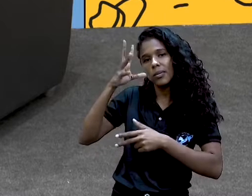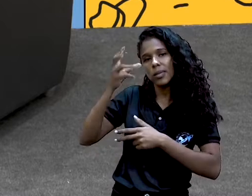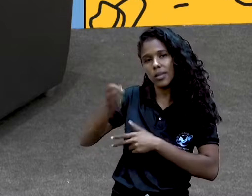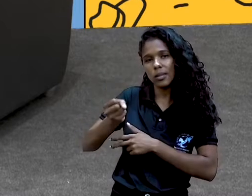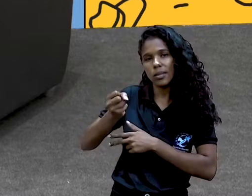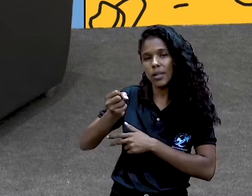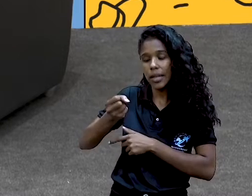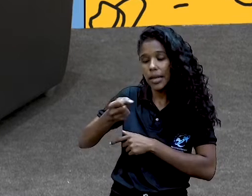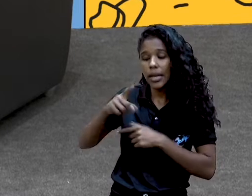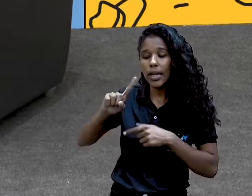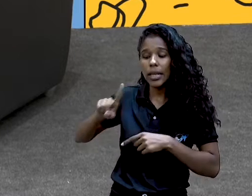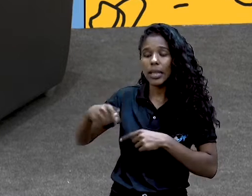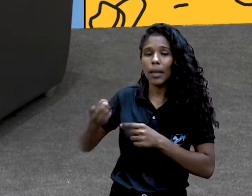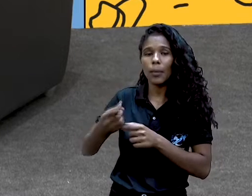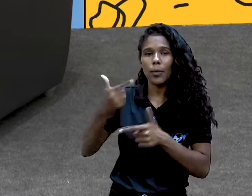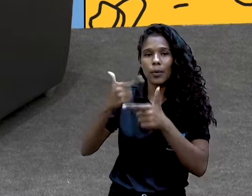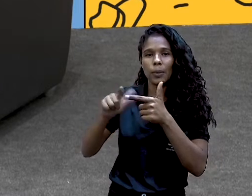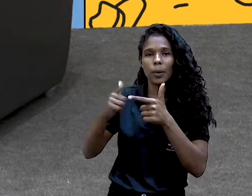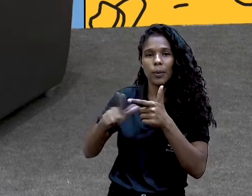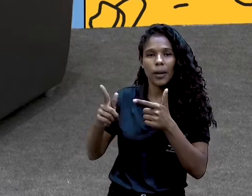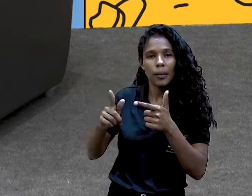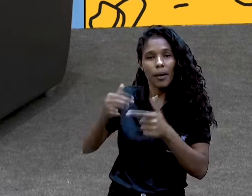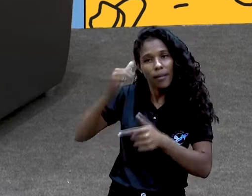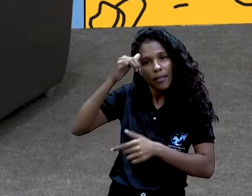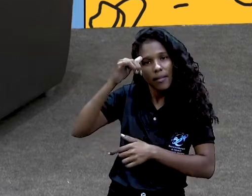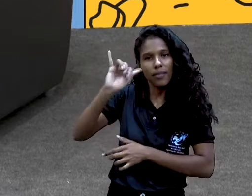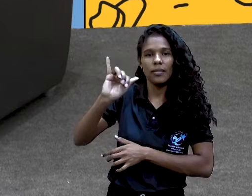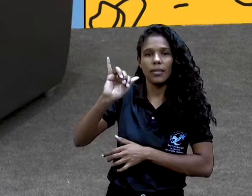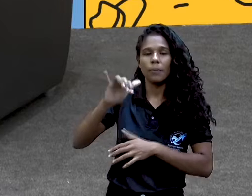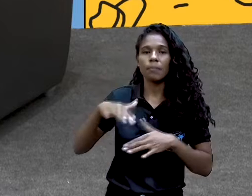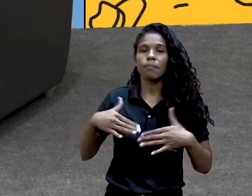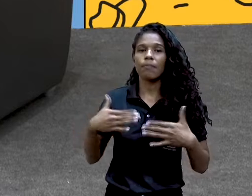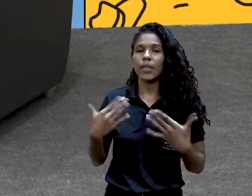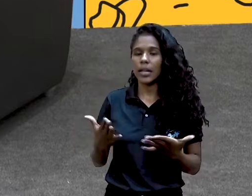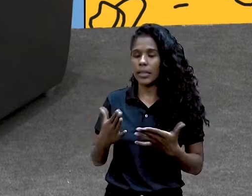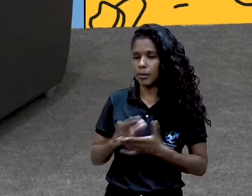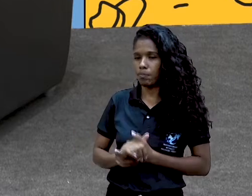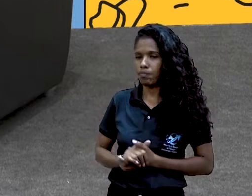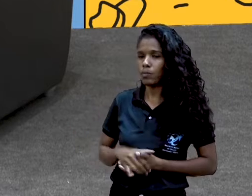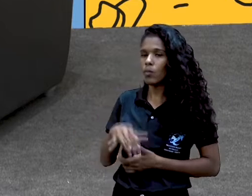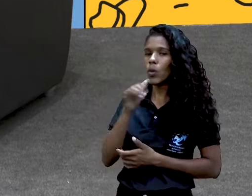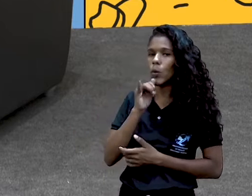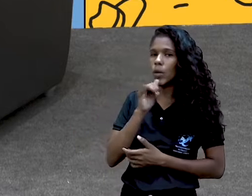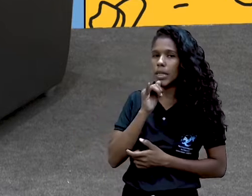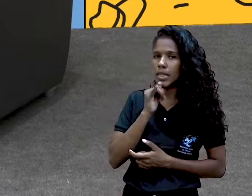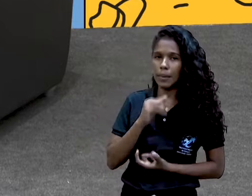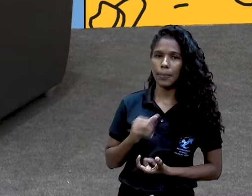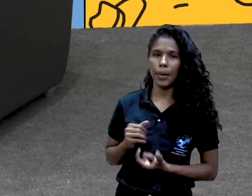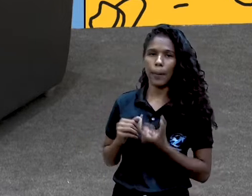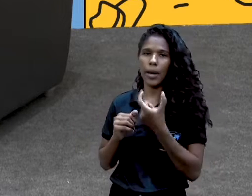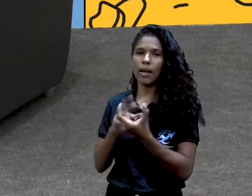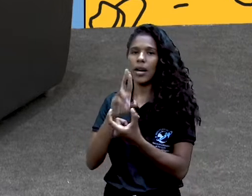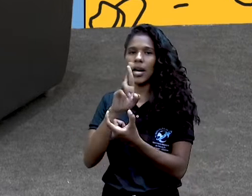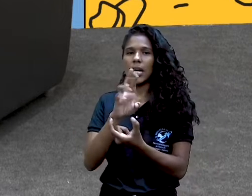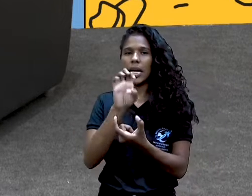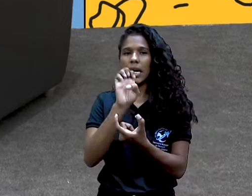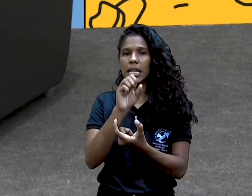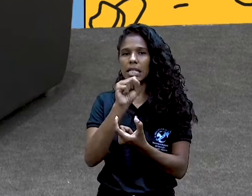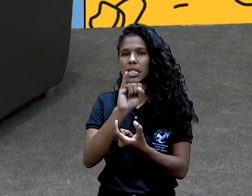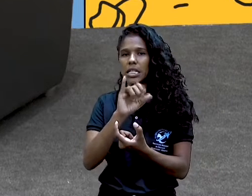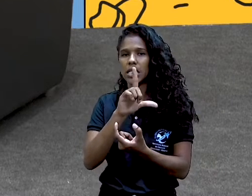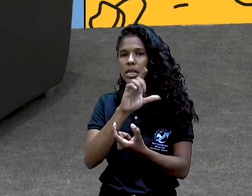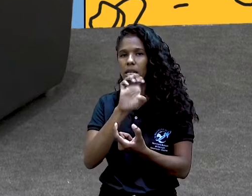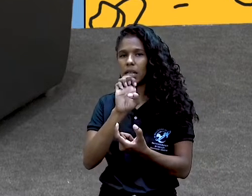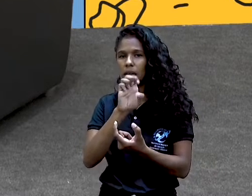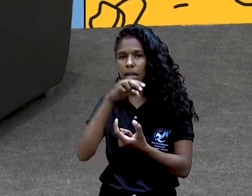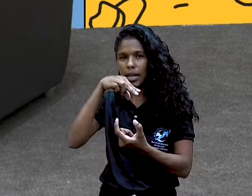você pode entender assim, mas sabe o que é resiliência, Sofia? Sabe quando você tenta fazer um negócio e não dá certo a primeira vez, a segunda